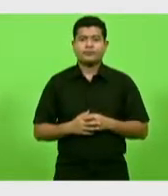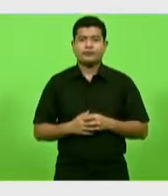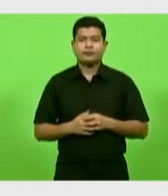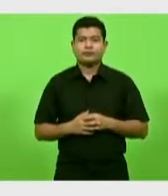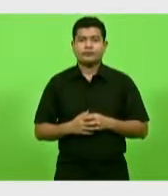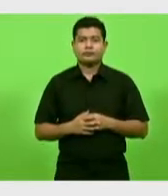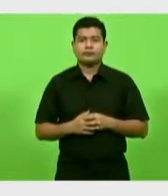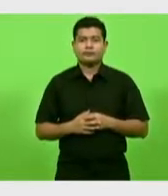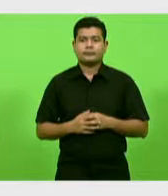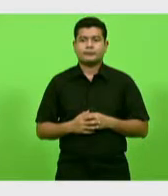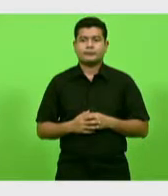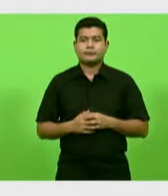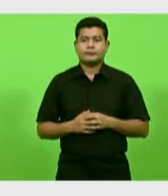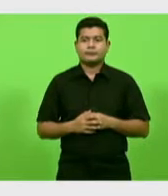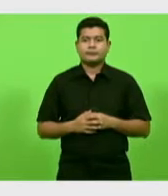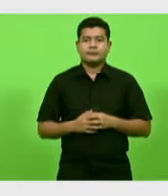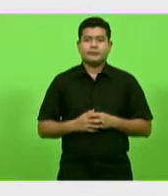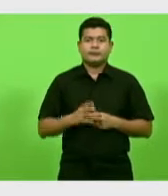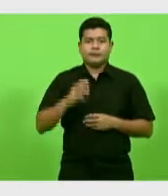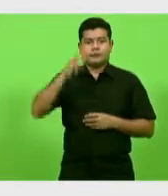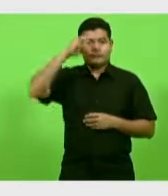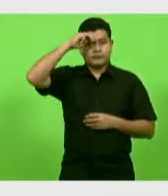Como vota deputado Sérgio Mota?